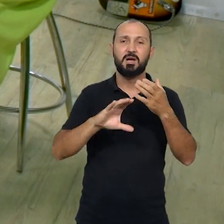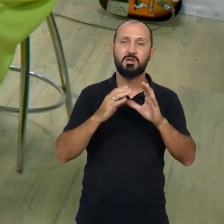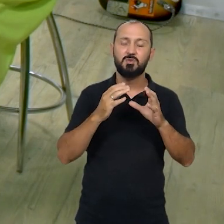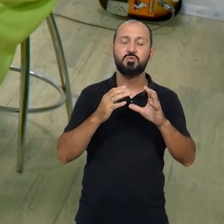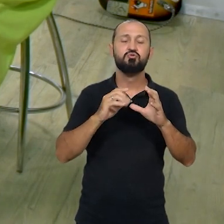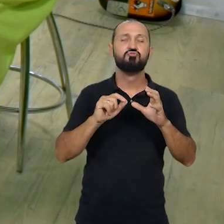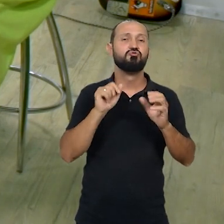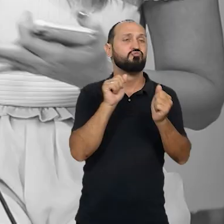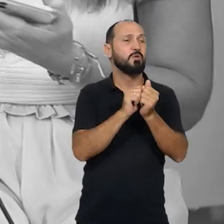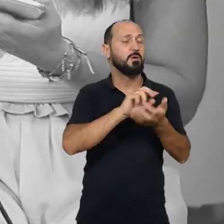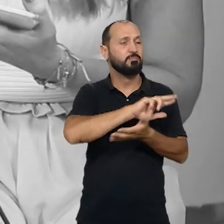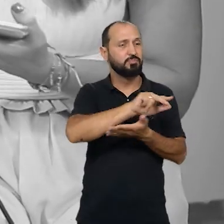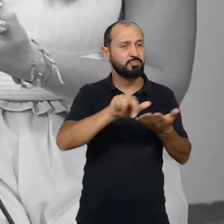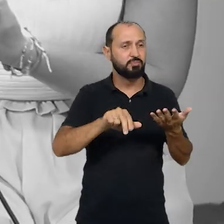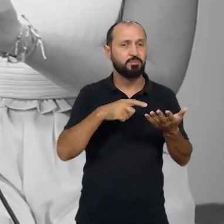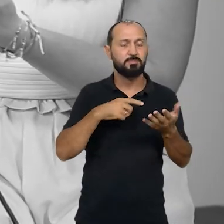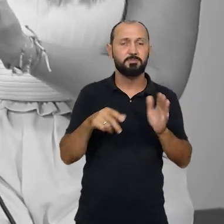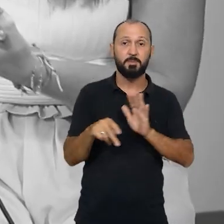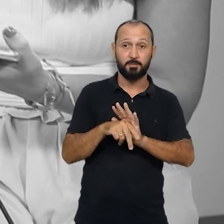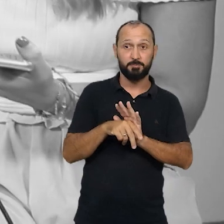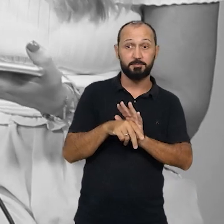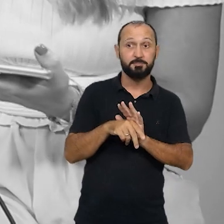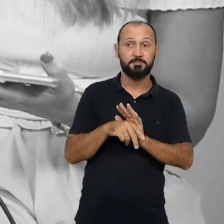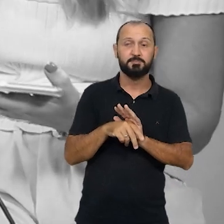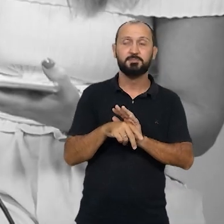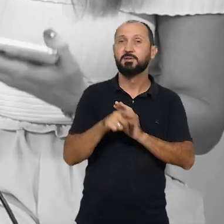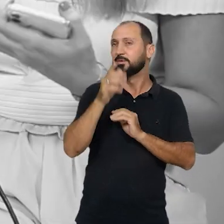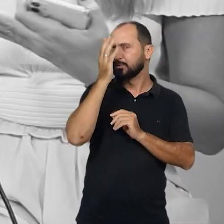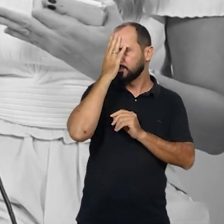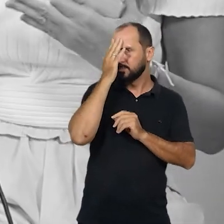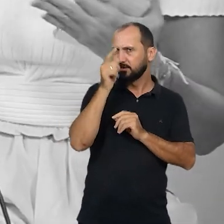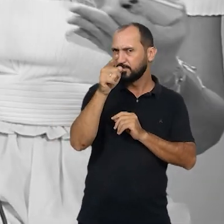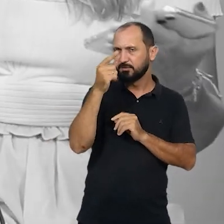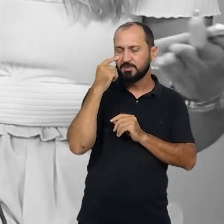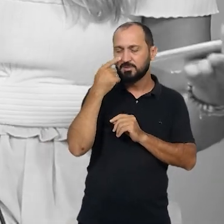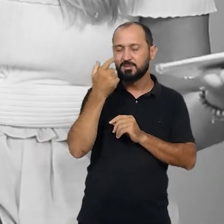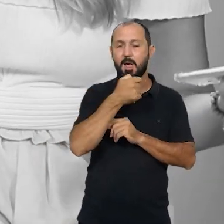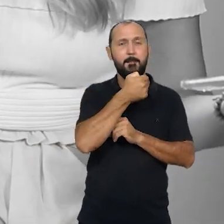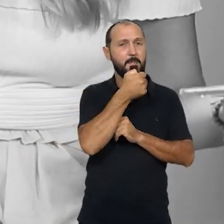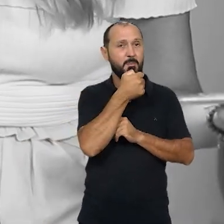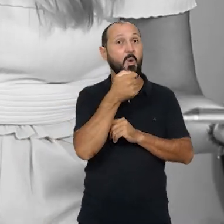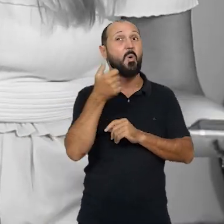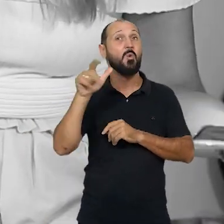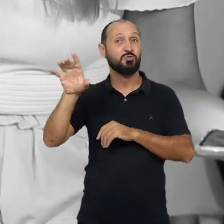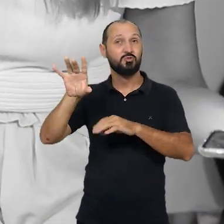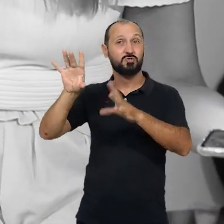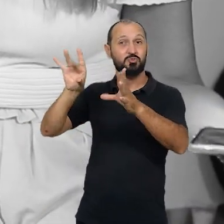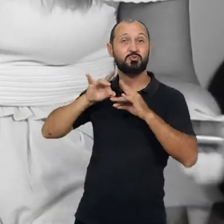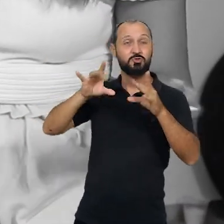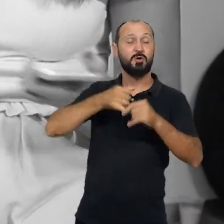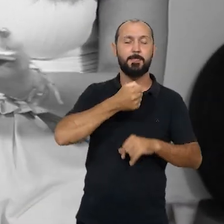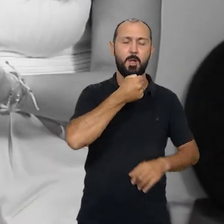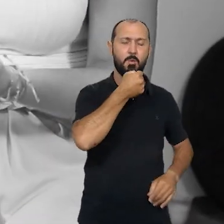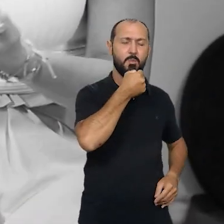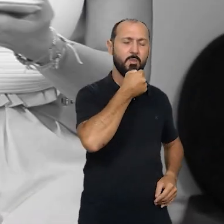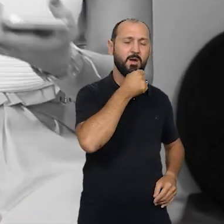Pedido feito, né? Pedido atendido. Exatamente. Agora vamos aqui continuar com o bate-papo aqui com as meninas, né? Vamos falar